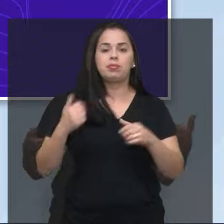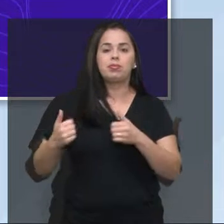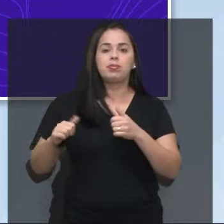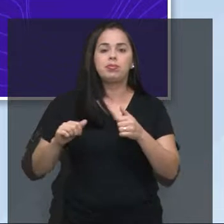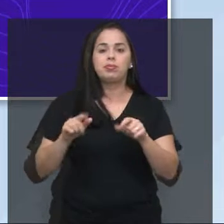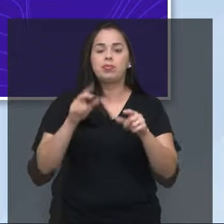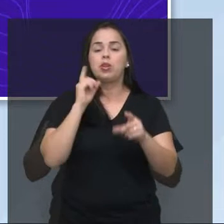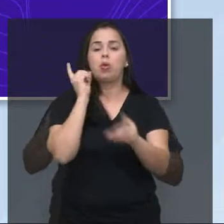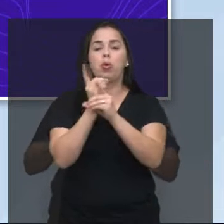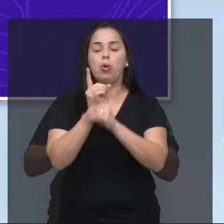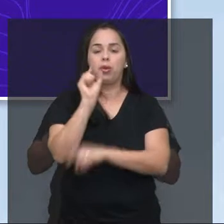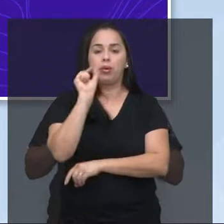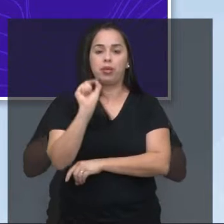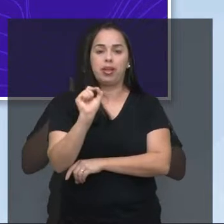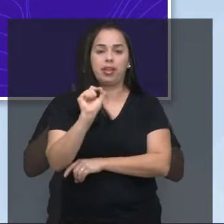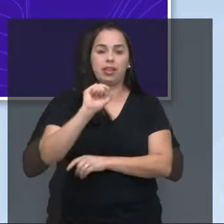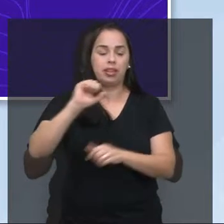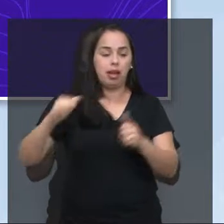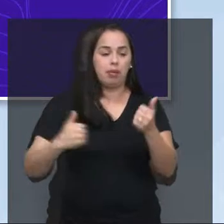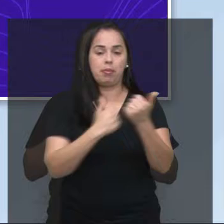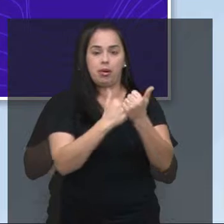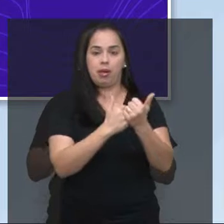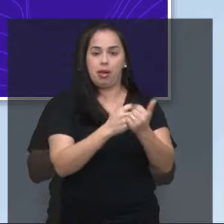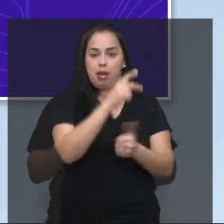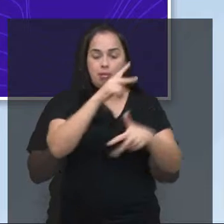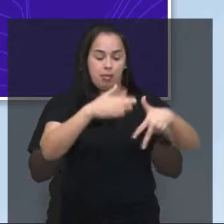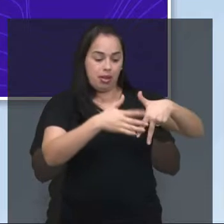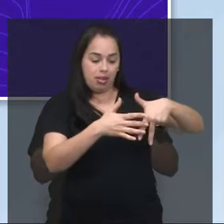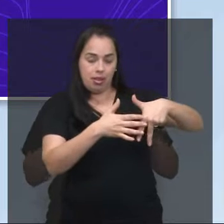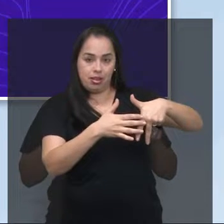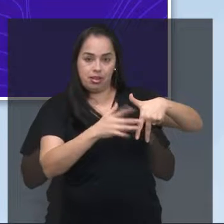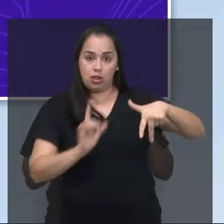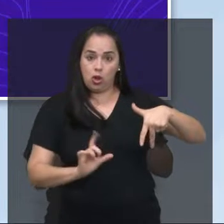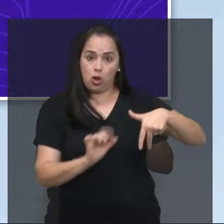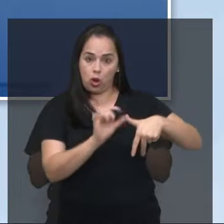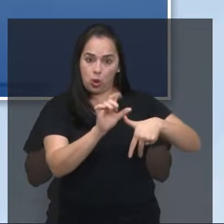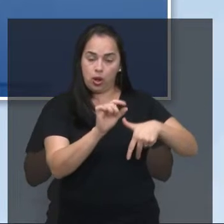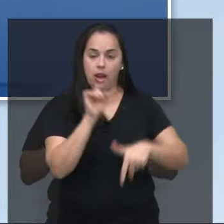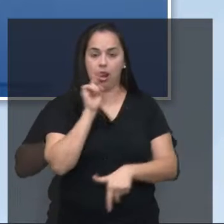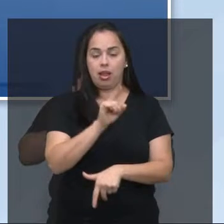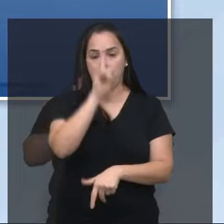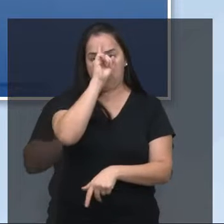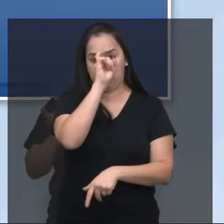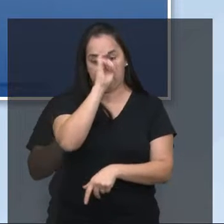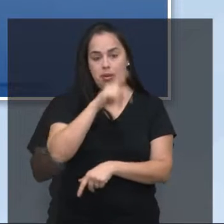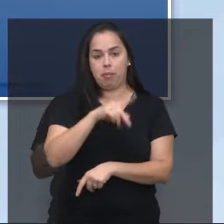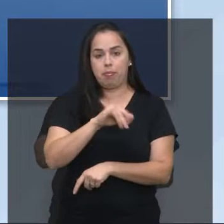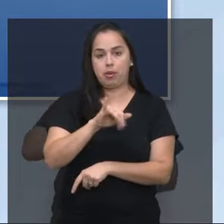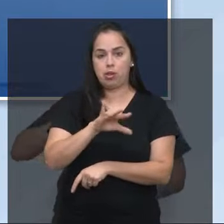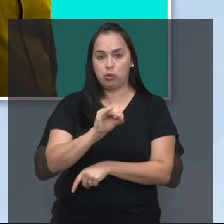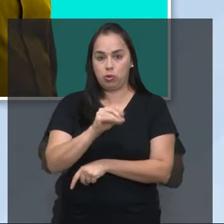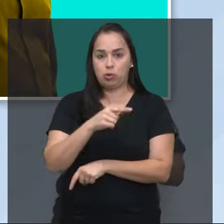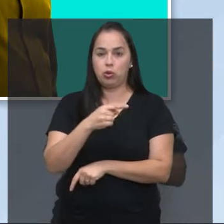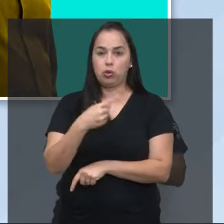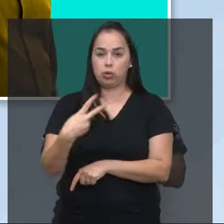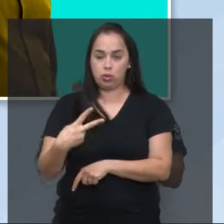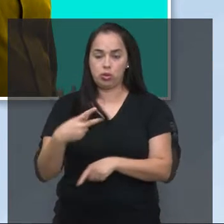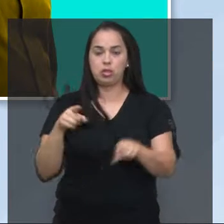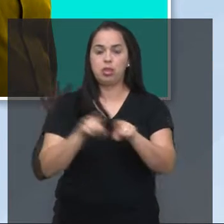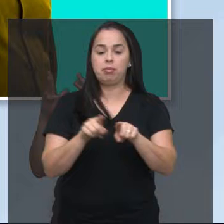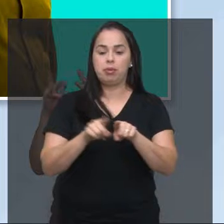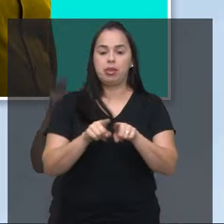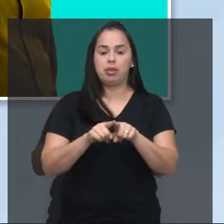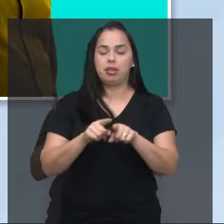em apoio ao paciente cardiológico e oncológico e vai acontecer no Hospital Pio 12 Para prestação de contas e